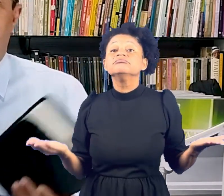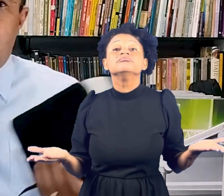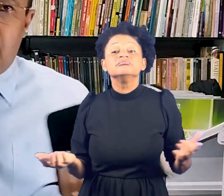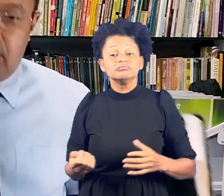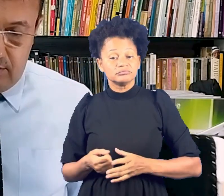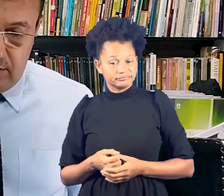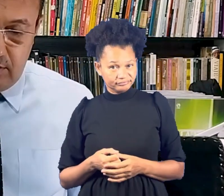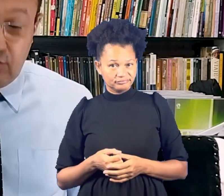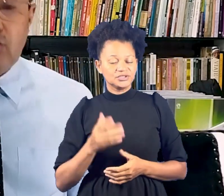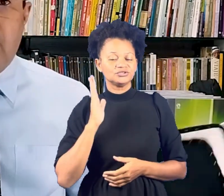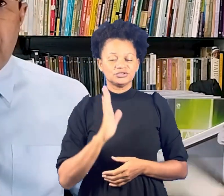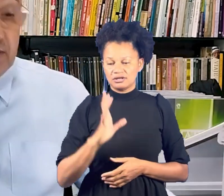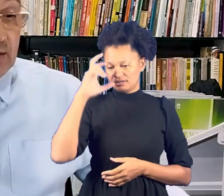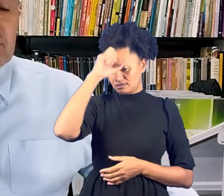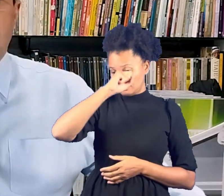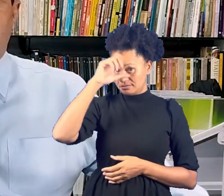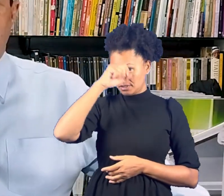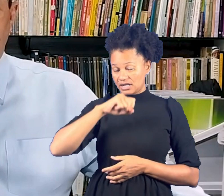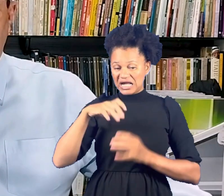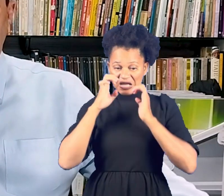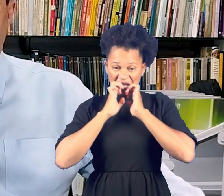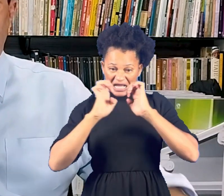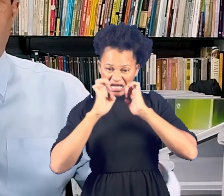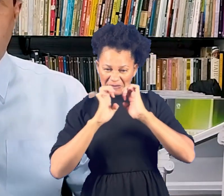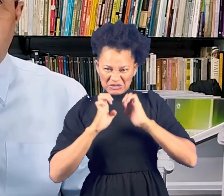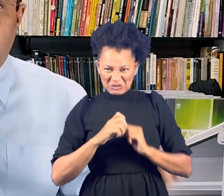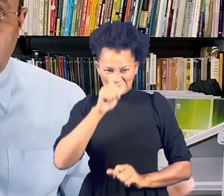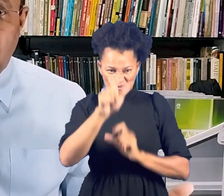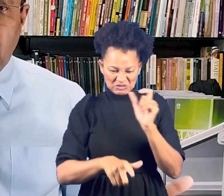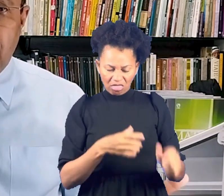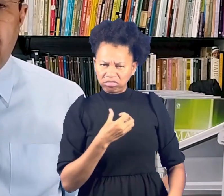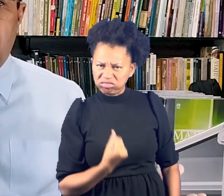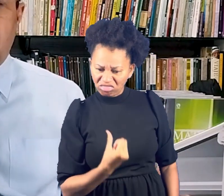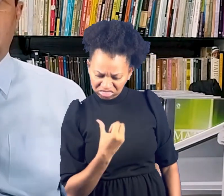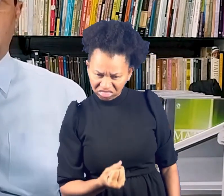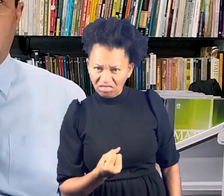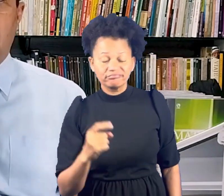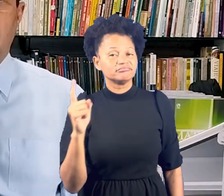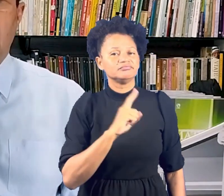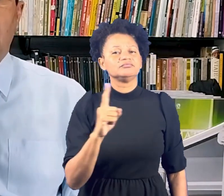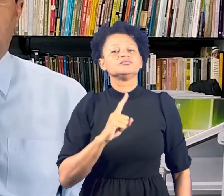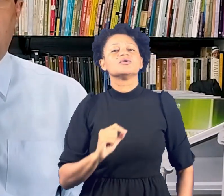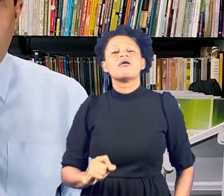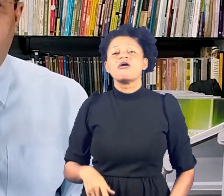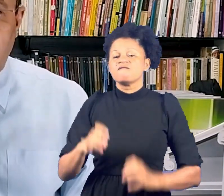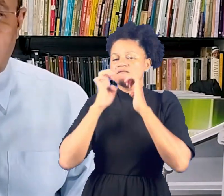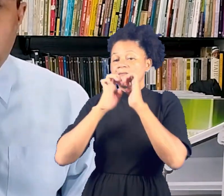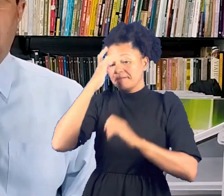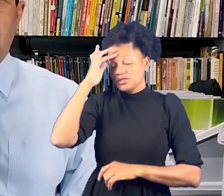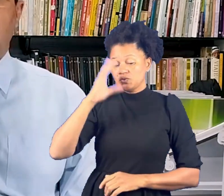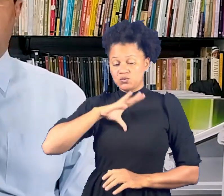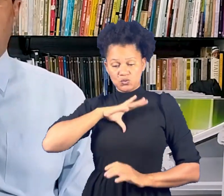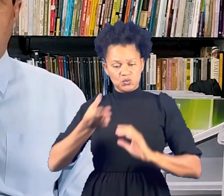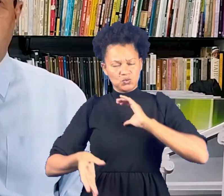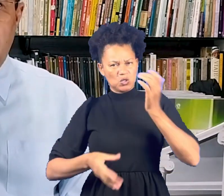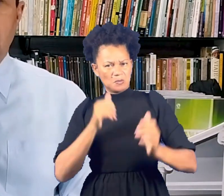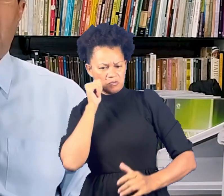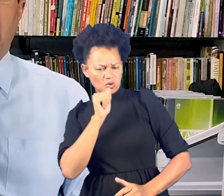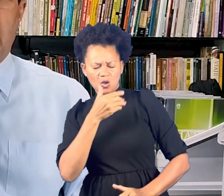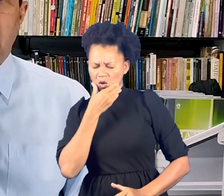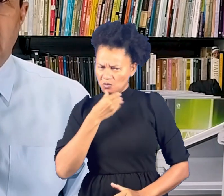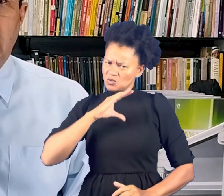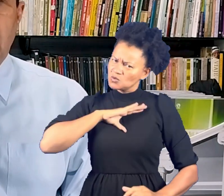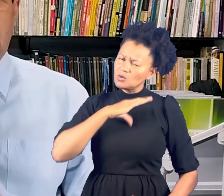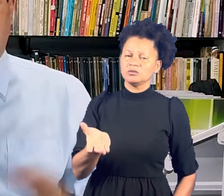aí nós já aprendemos que Evangelho não é para homem frouxo, Evangelho é para homem de coragem, para